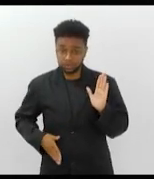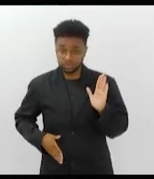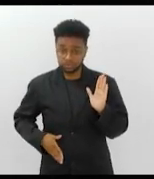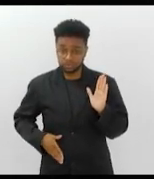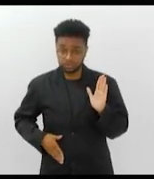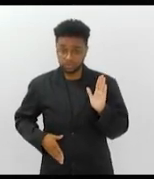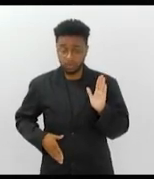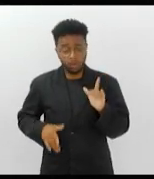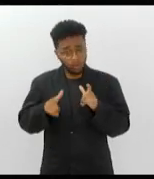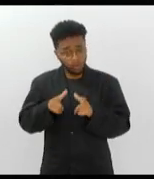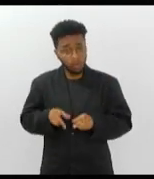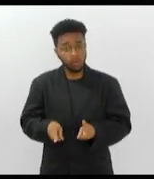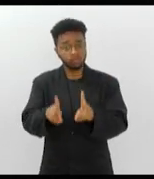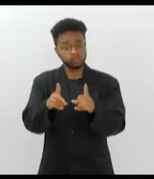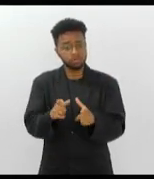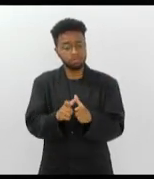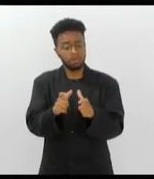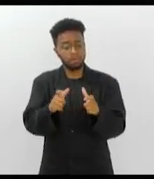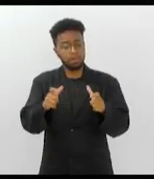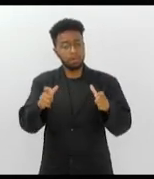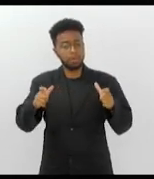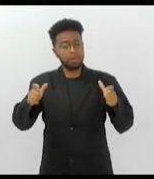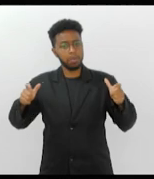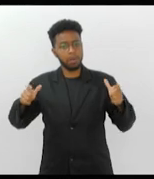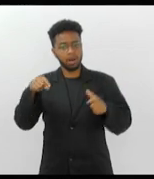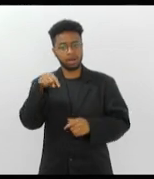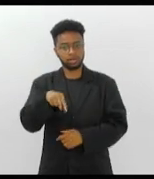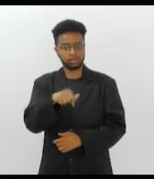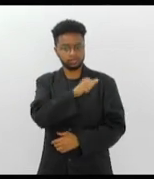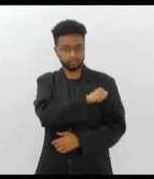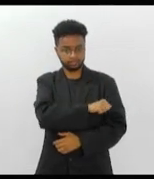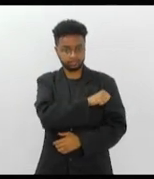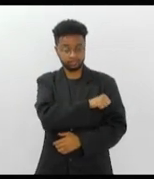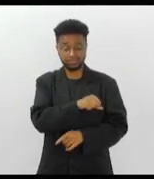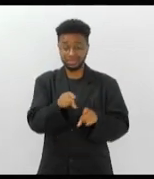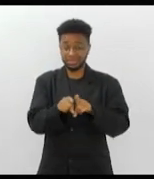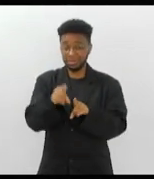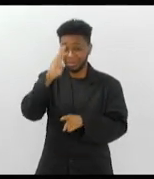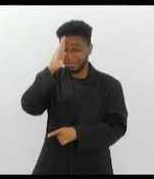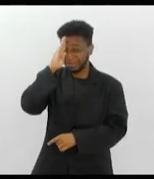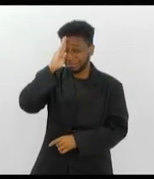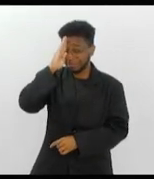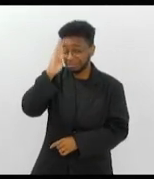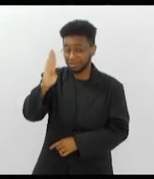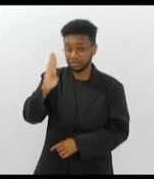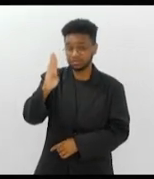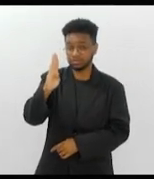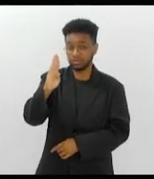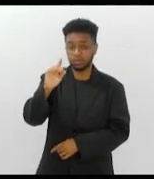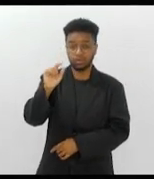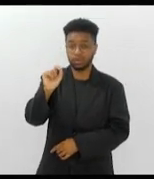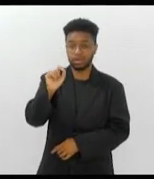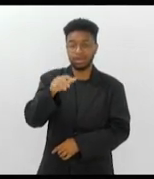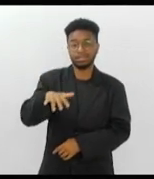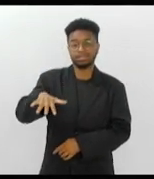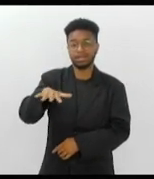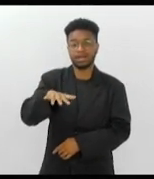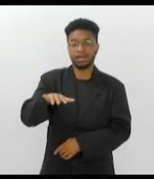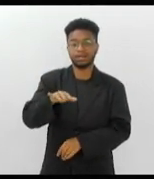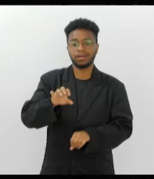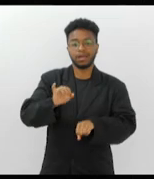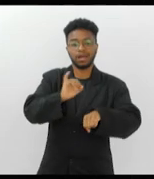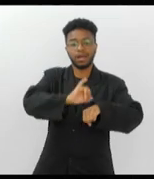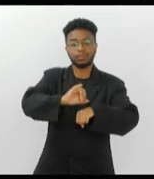de crescer no nosso Estado, e, em especial, na região